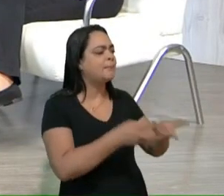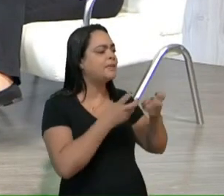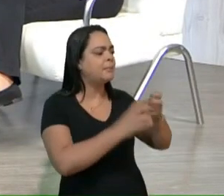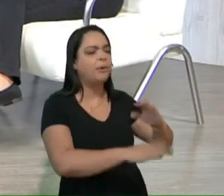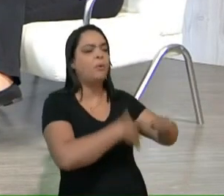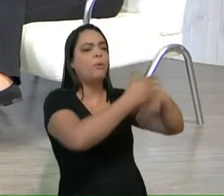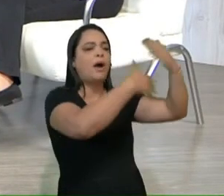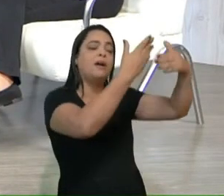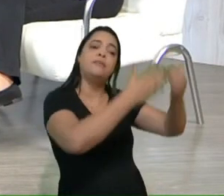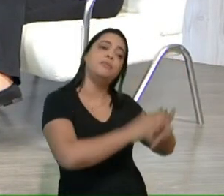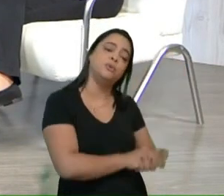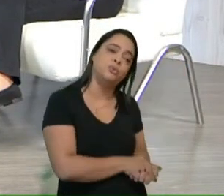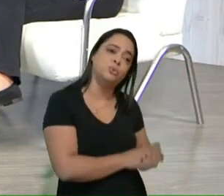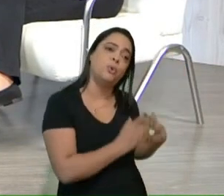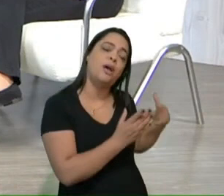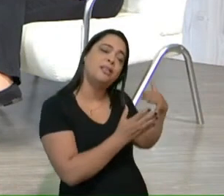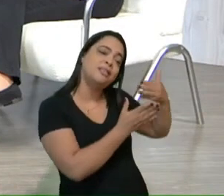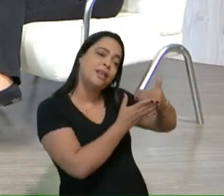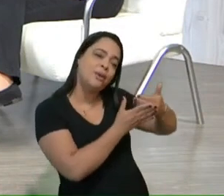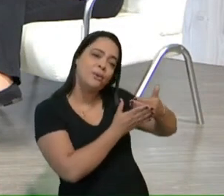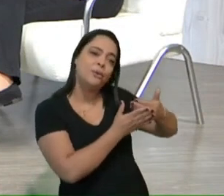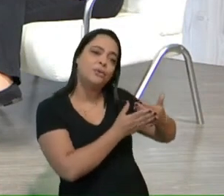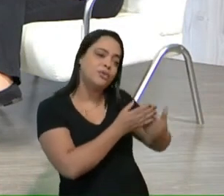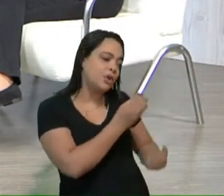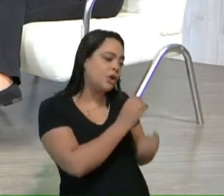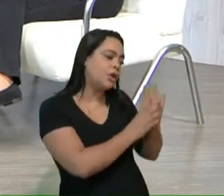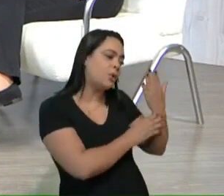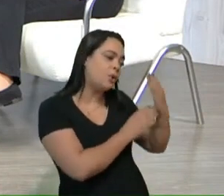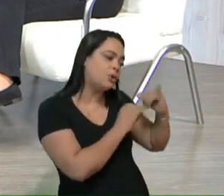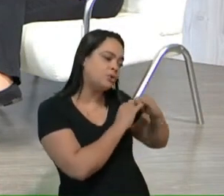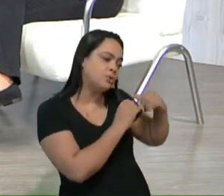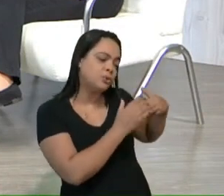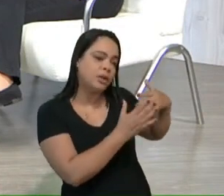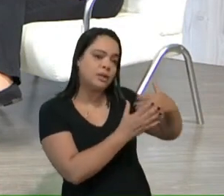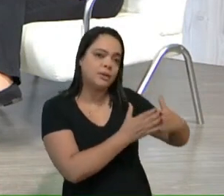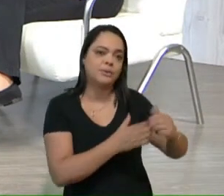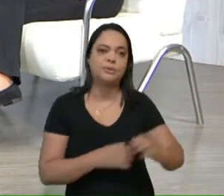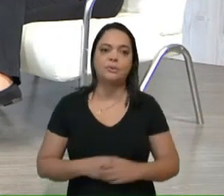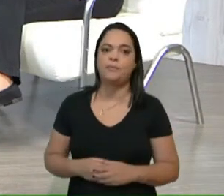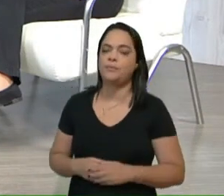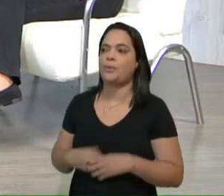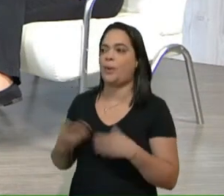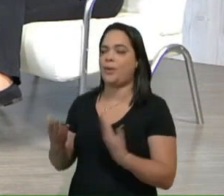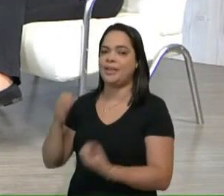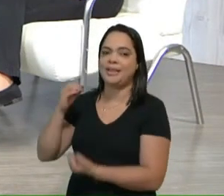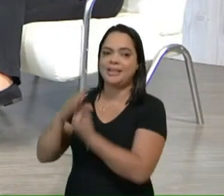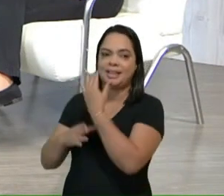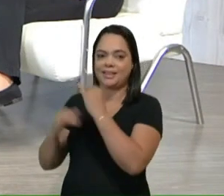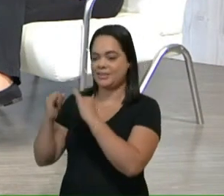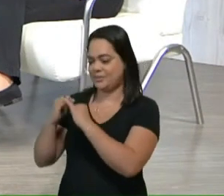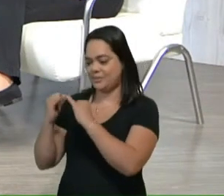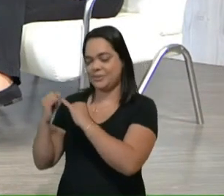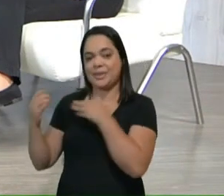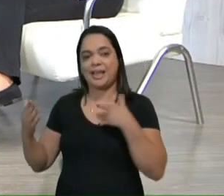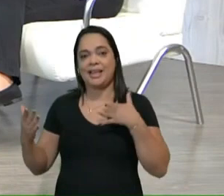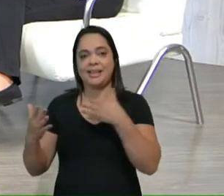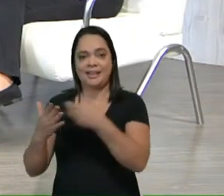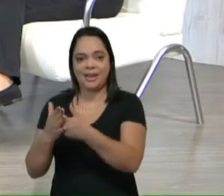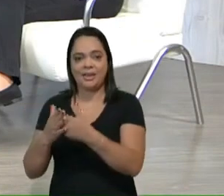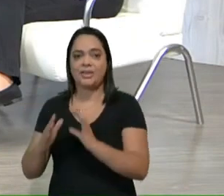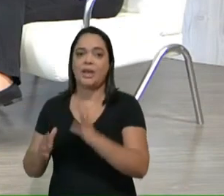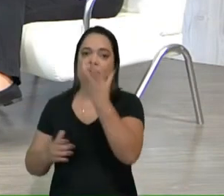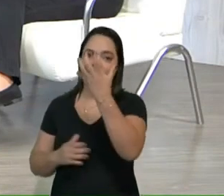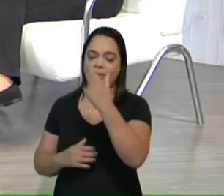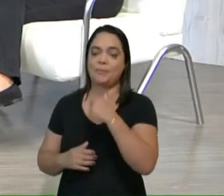avançou desse tempo para cá desde a criação do Instituto desde a criação do Instituto muita coisa aconteceu mas eu gosto de